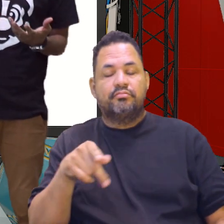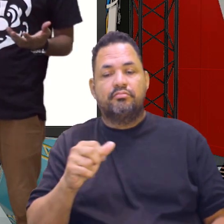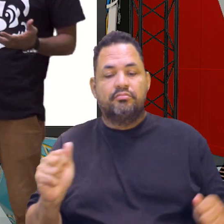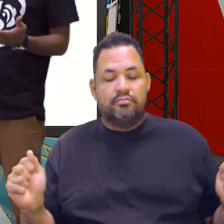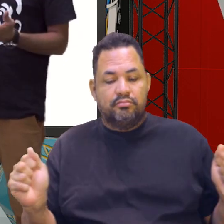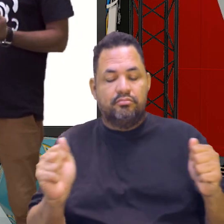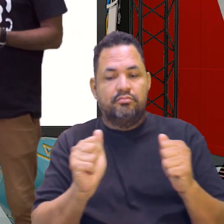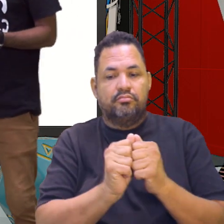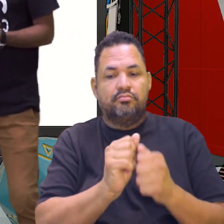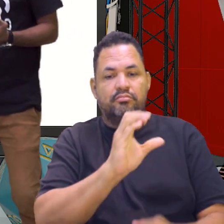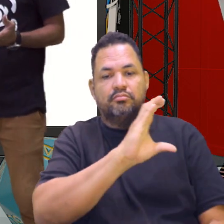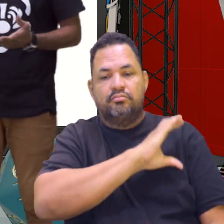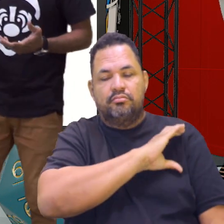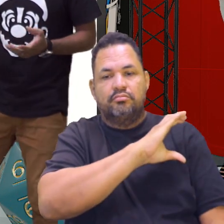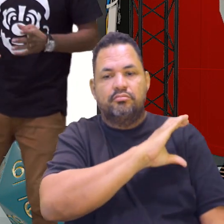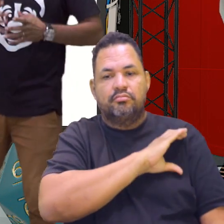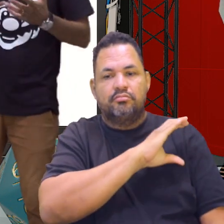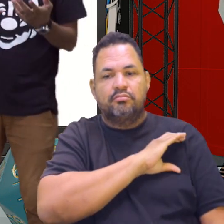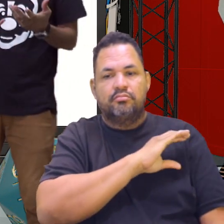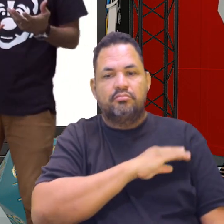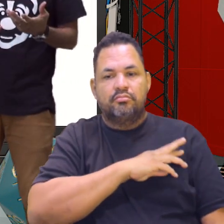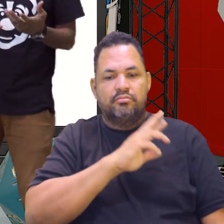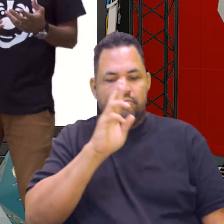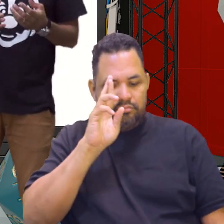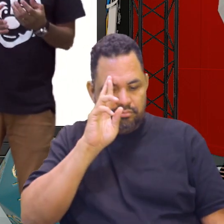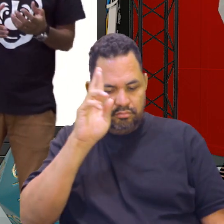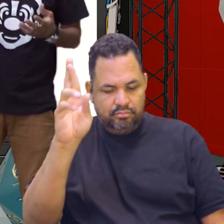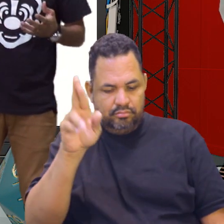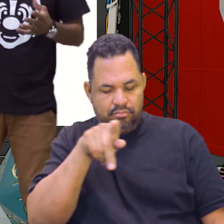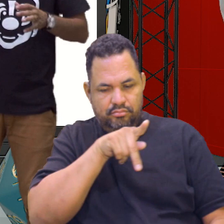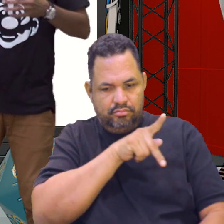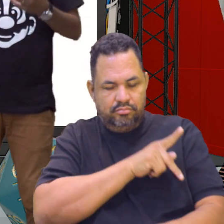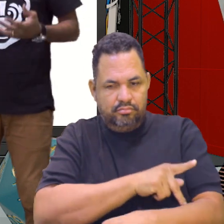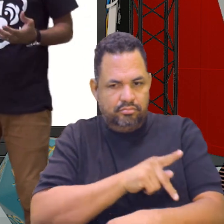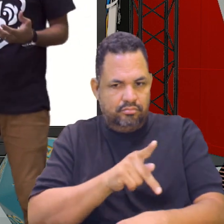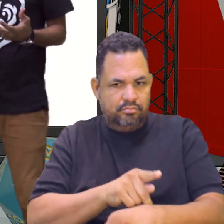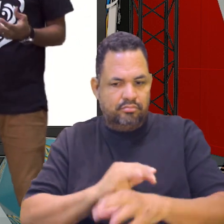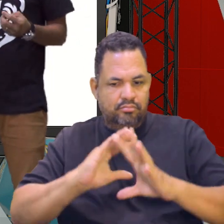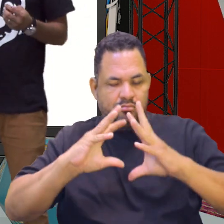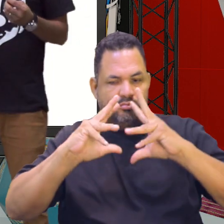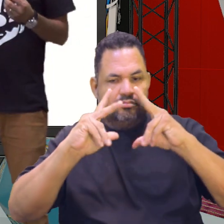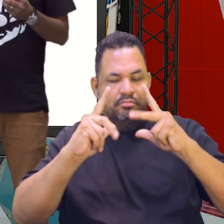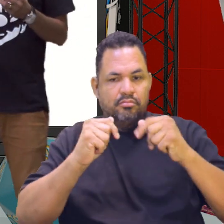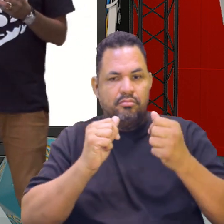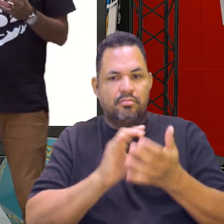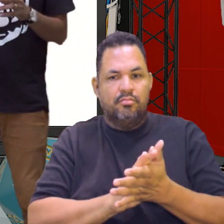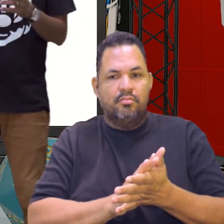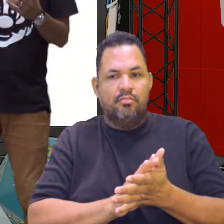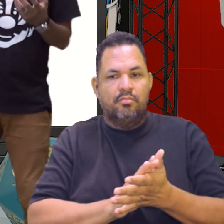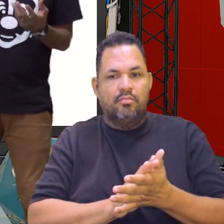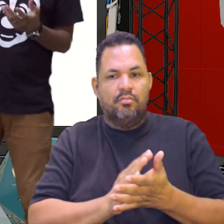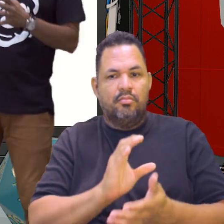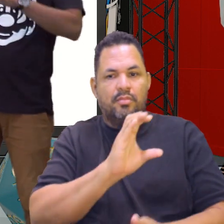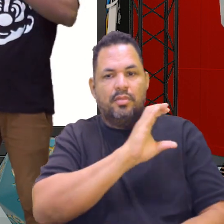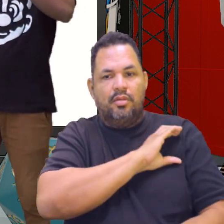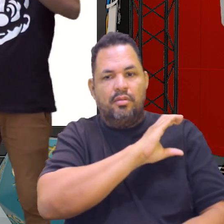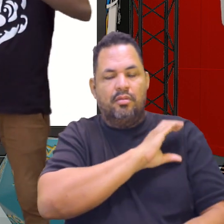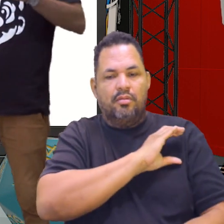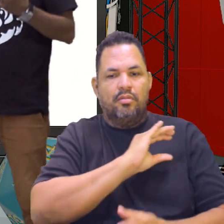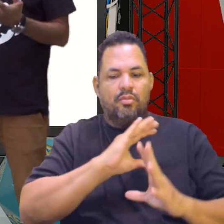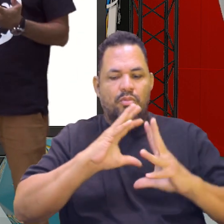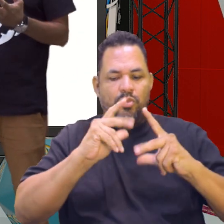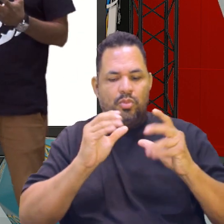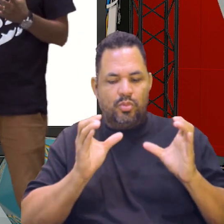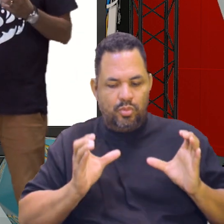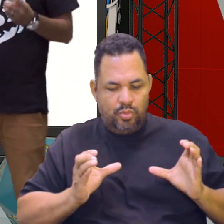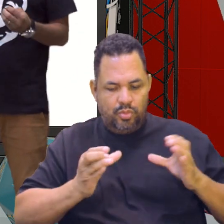com a coordenação, né, com a nossa gerência pedagógica, a nossa gerência geral, a nossa coordenadoria, tudo aqui